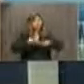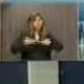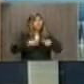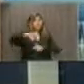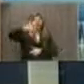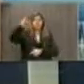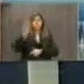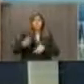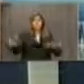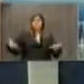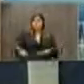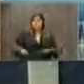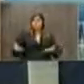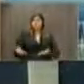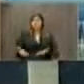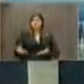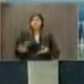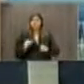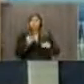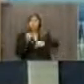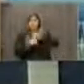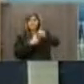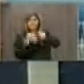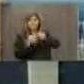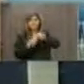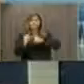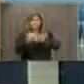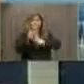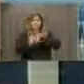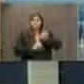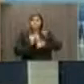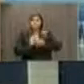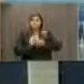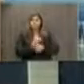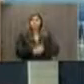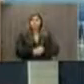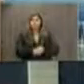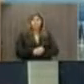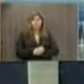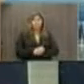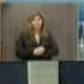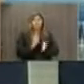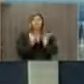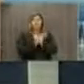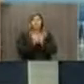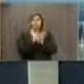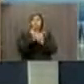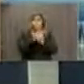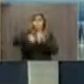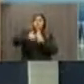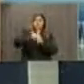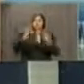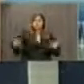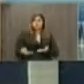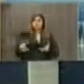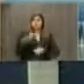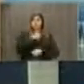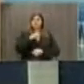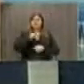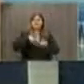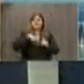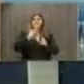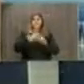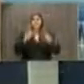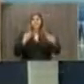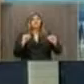João Pessoa, hoje, conseguiu inverter a lógica. As políticas sociais recebem mais investimentos e vão receber cada vez mais. Porque